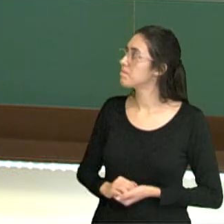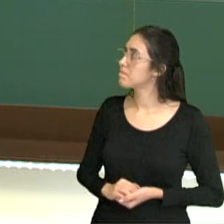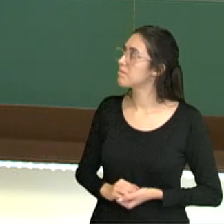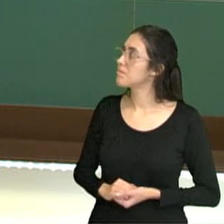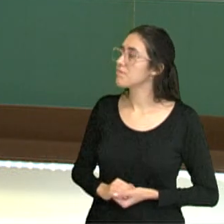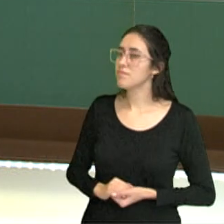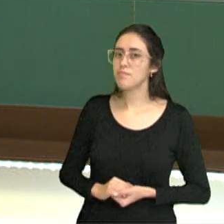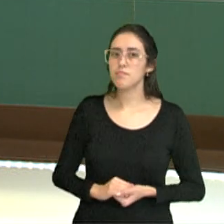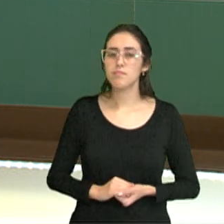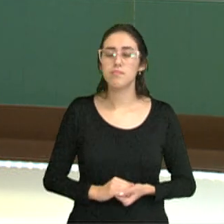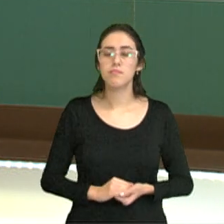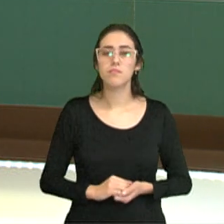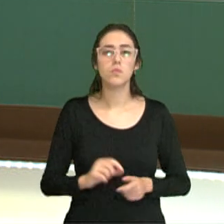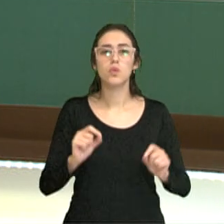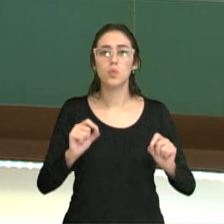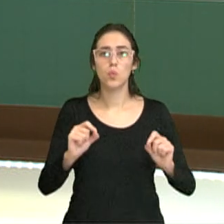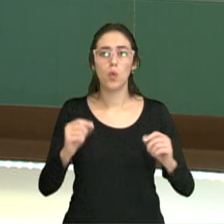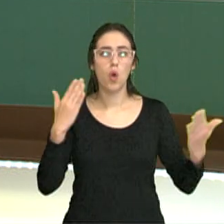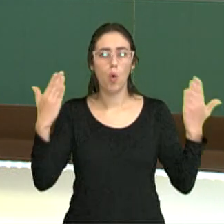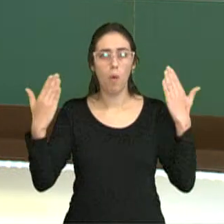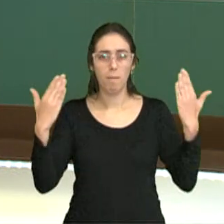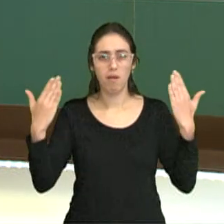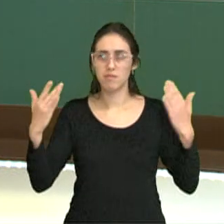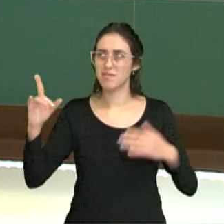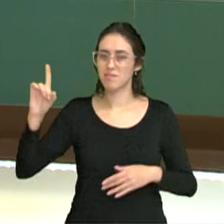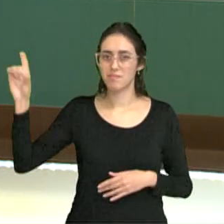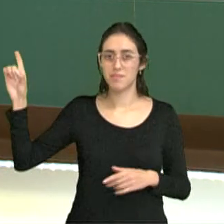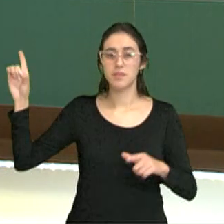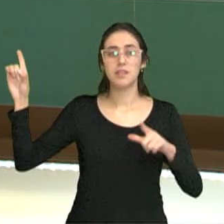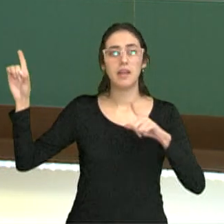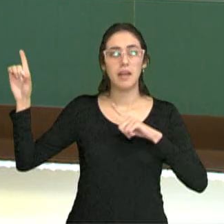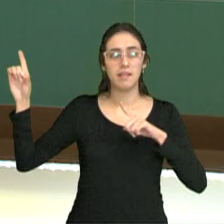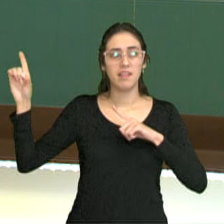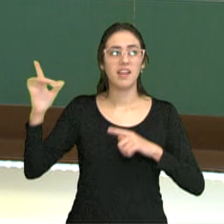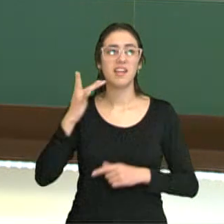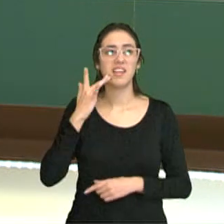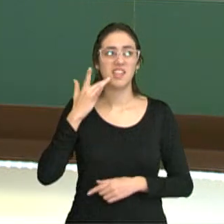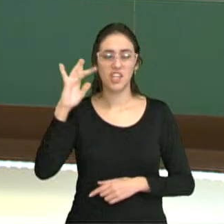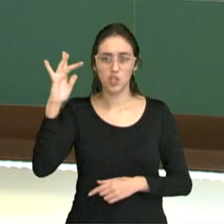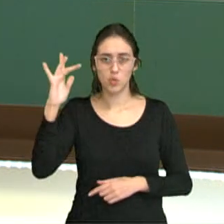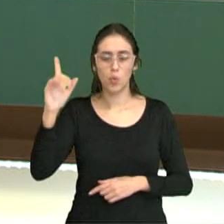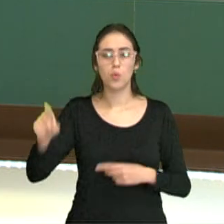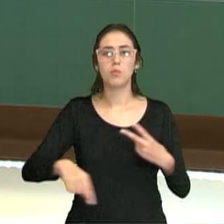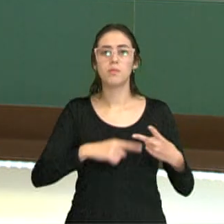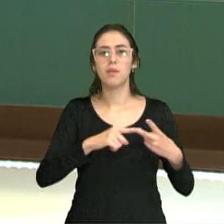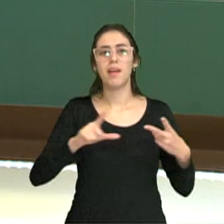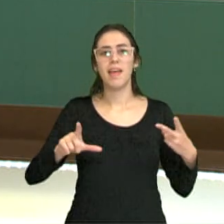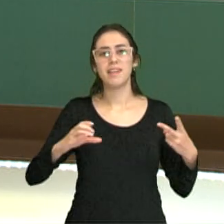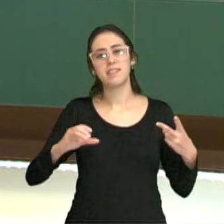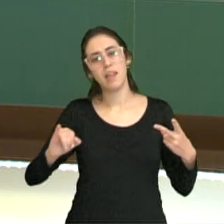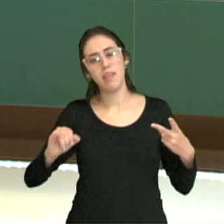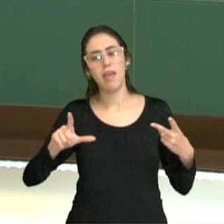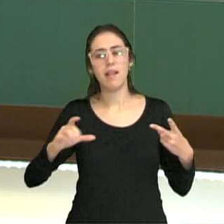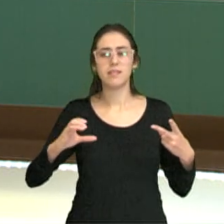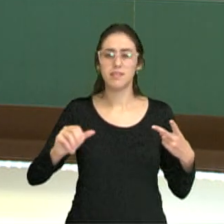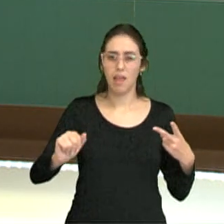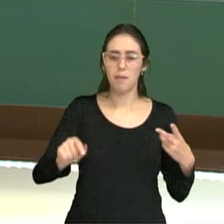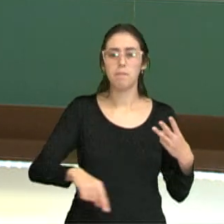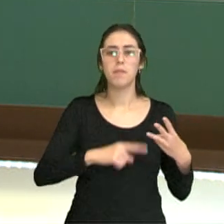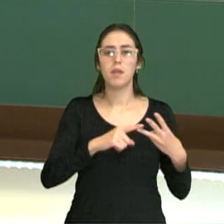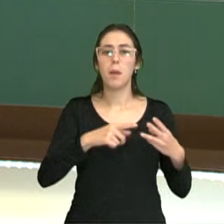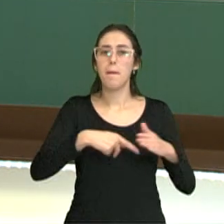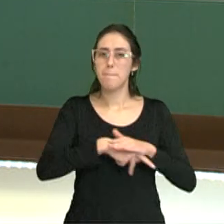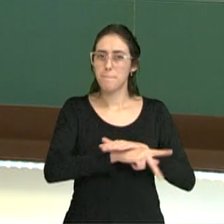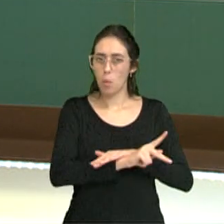aqui que nessa comparação aqui a gente tem o Tesouro, o LCI e LCA, a